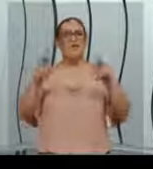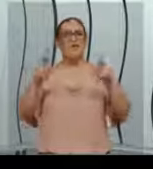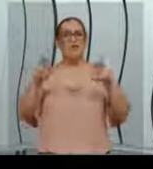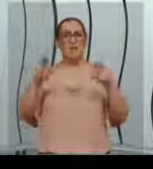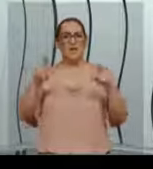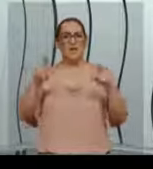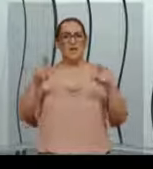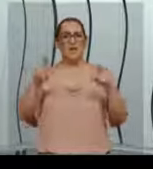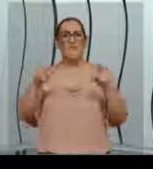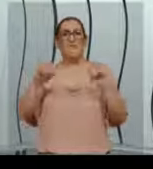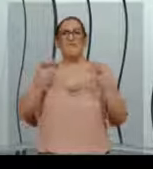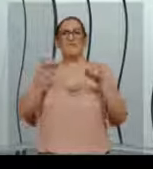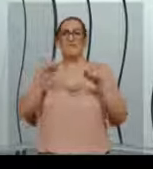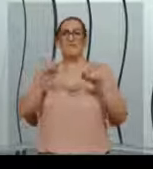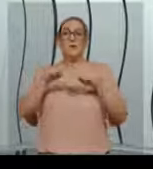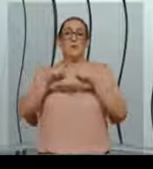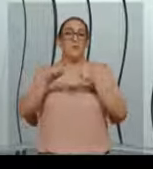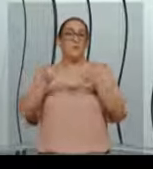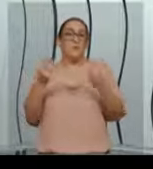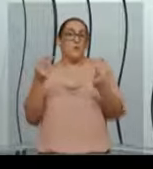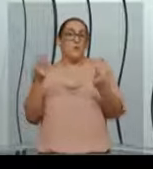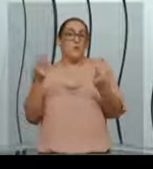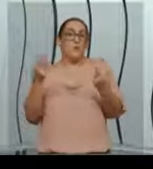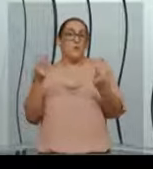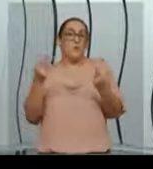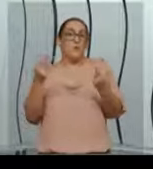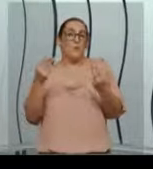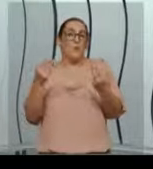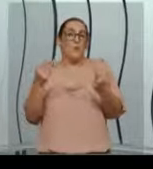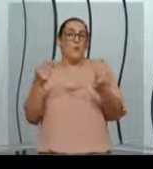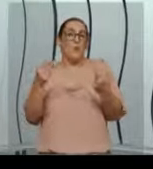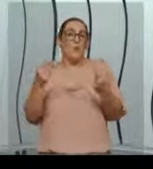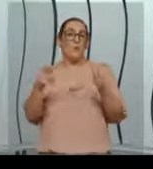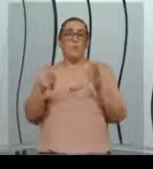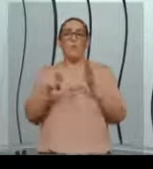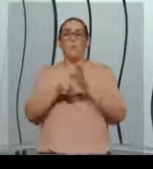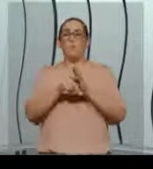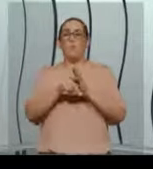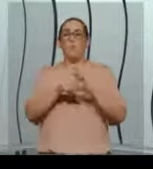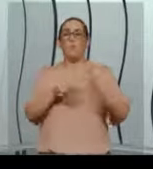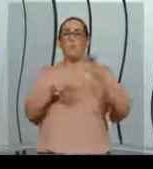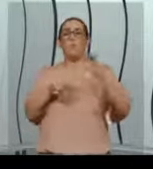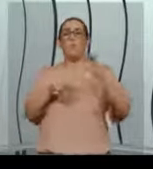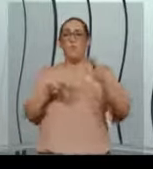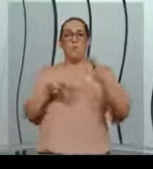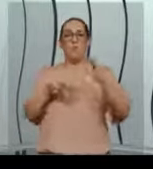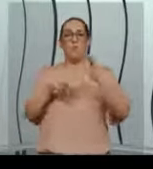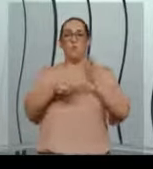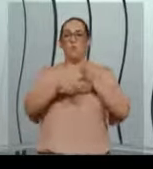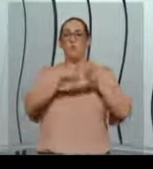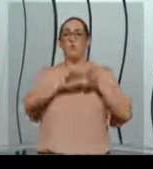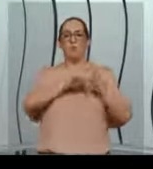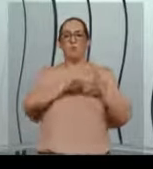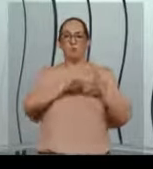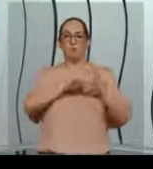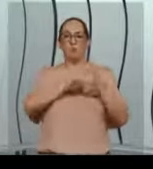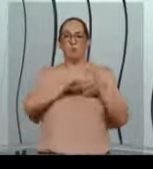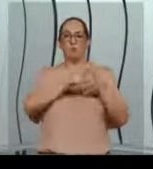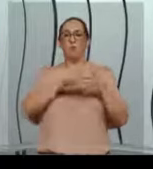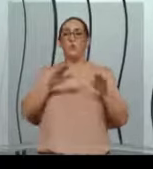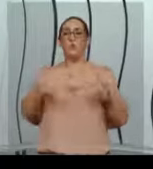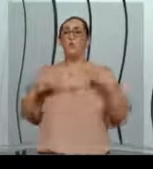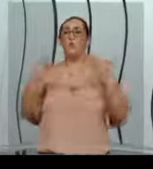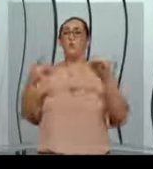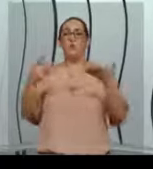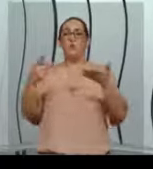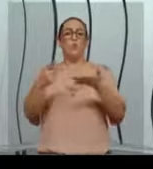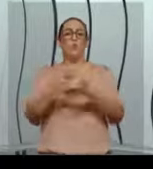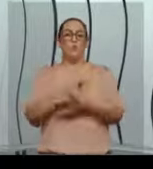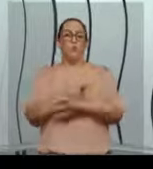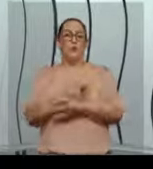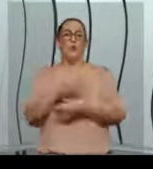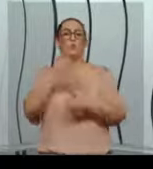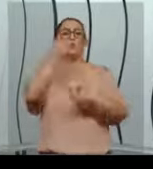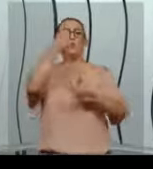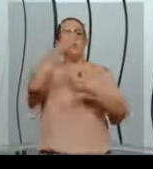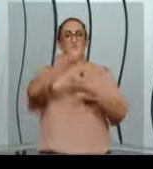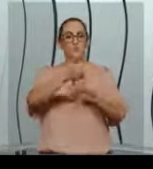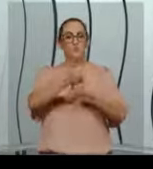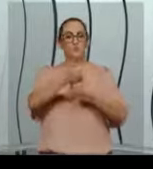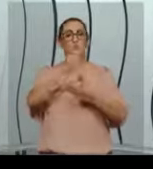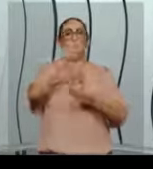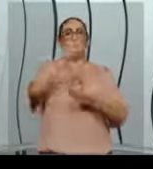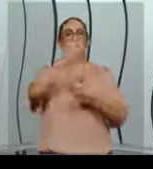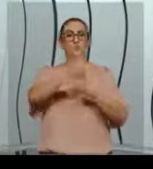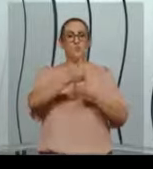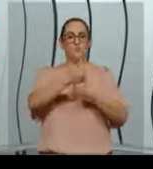são exatamente iguais ao do carbono anterior. Isso não tem problema. Quando isso acontece, é justamente o dissubstituído,